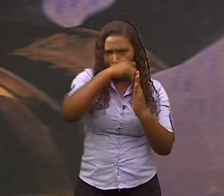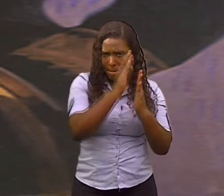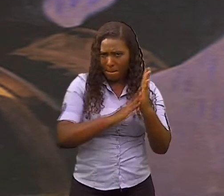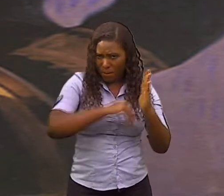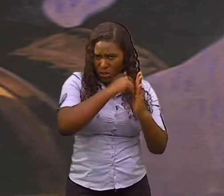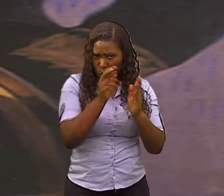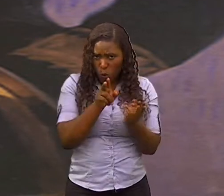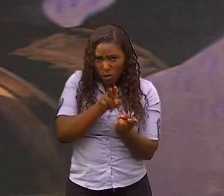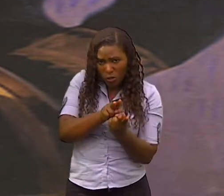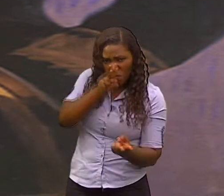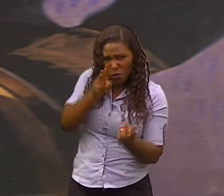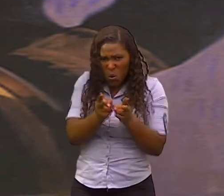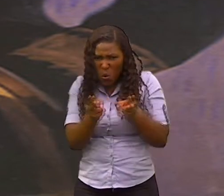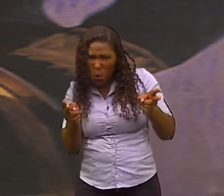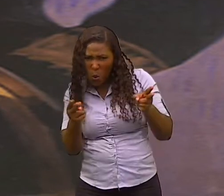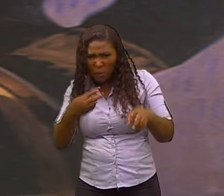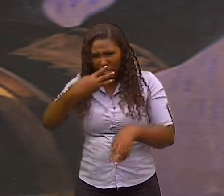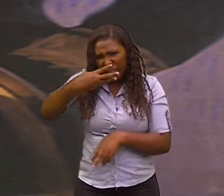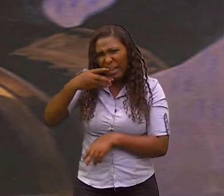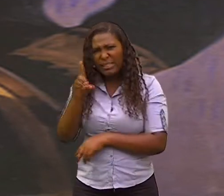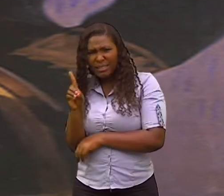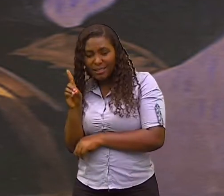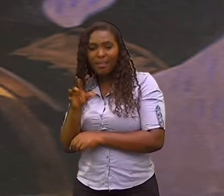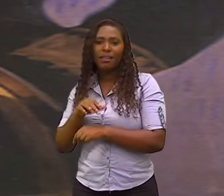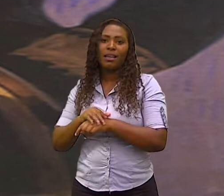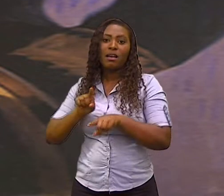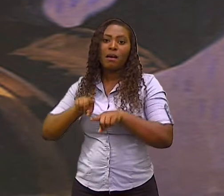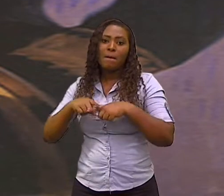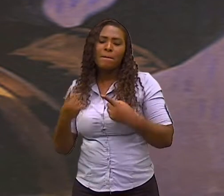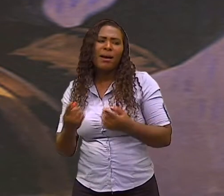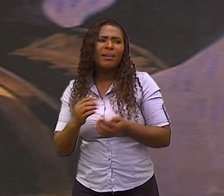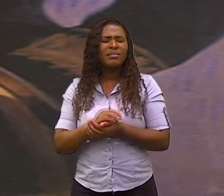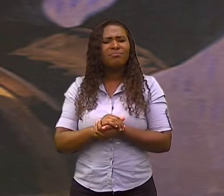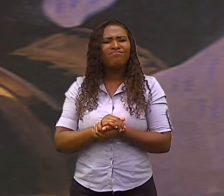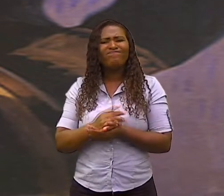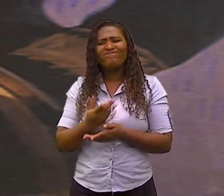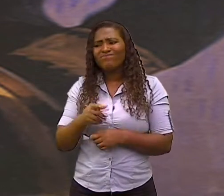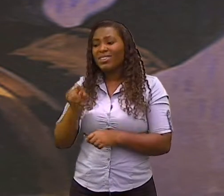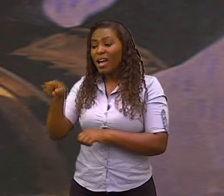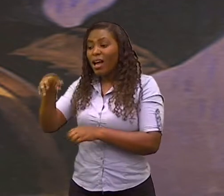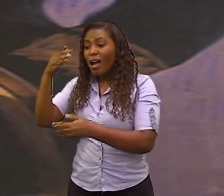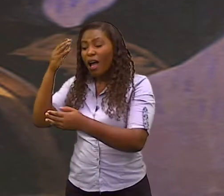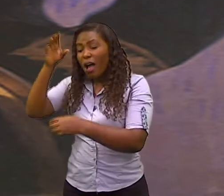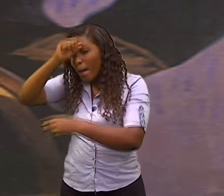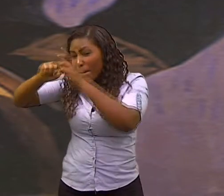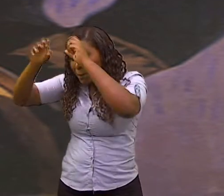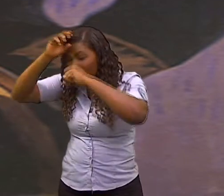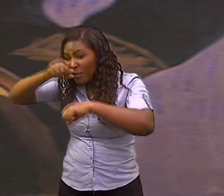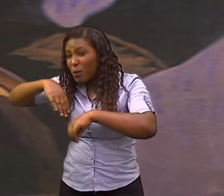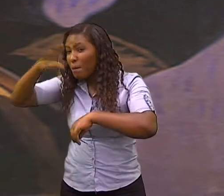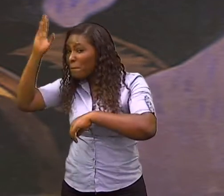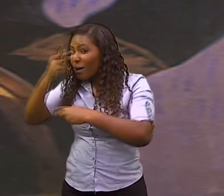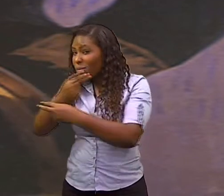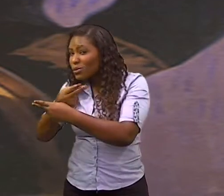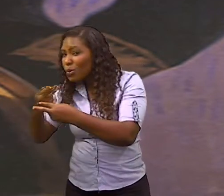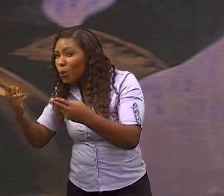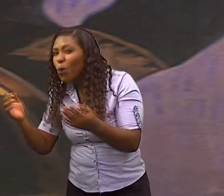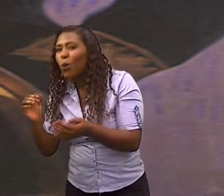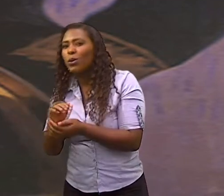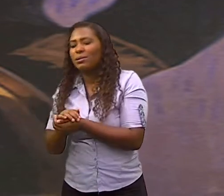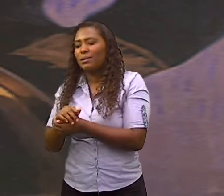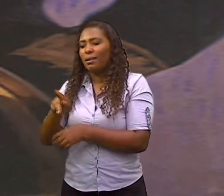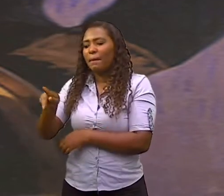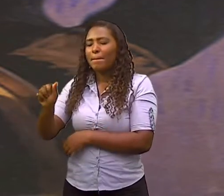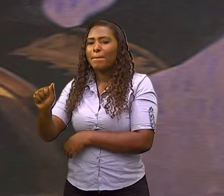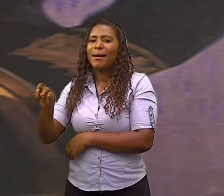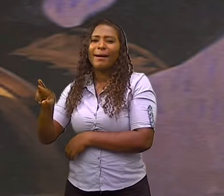Esse quadro que está aqui atrás foi o que ele ganhou o concurso. Só que chegando na Europa, eu imagino, chegando em Paris e